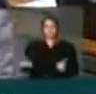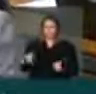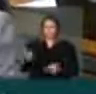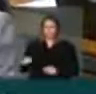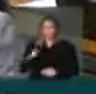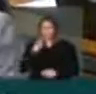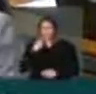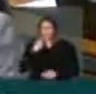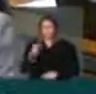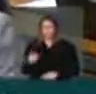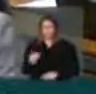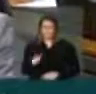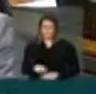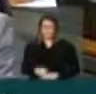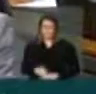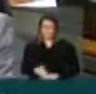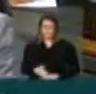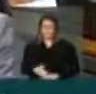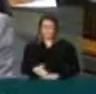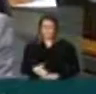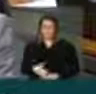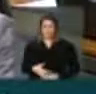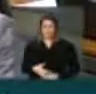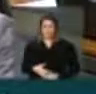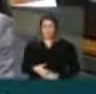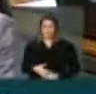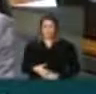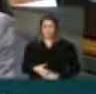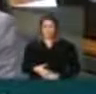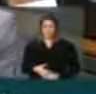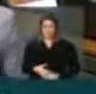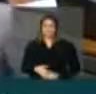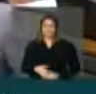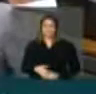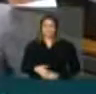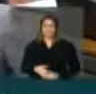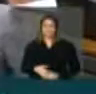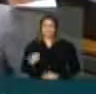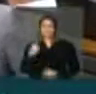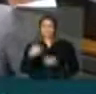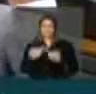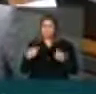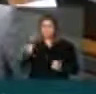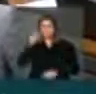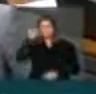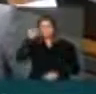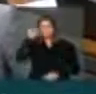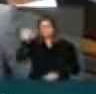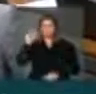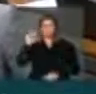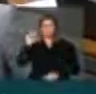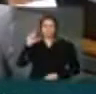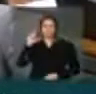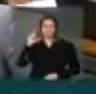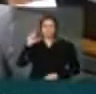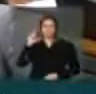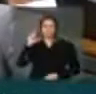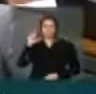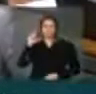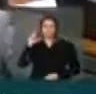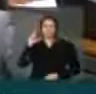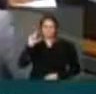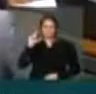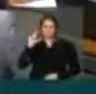referiu, ele realmente trouxe à baila uma questão interessantíssima, quer dizer,